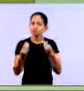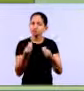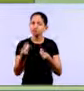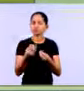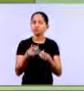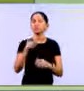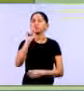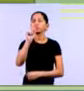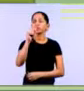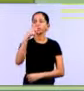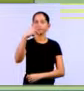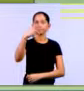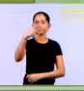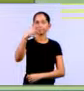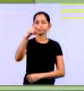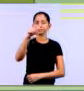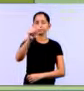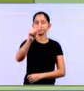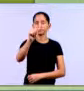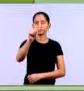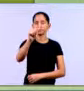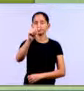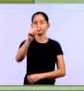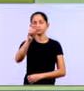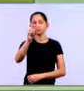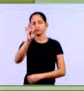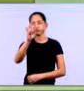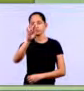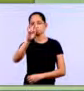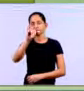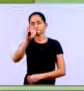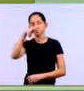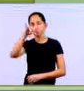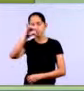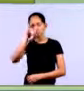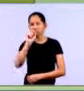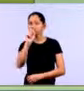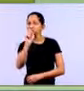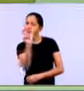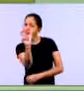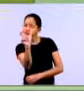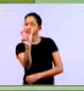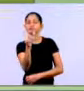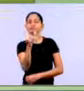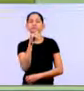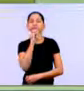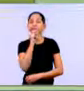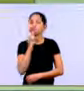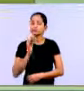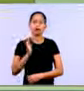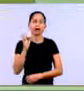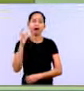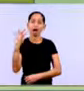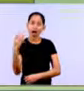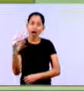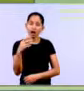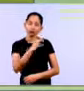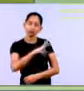O patrimônio do sujeito passivo. É, a cobrança desse tributo não pode ser de tal grandeza que